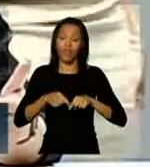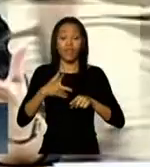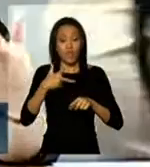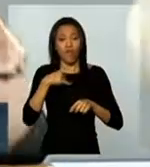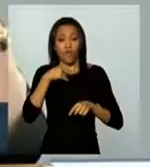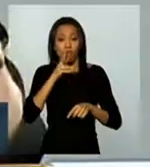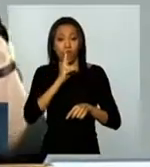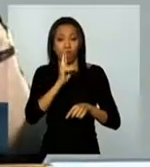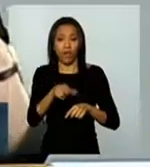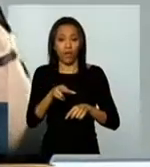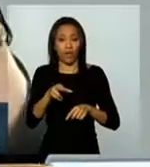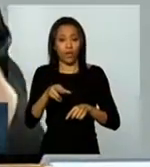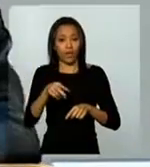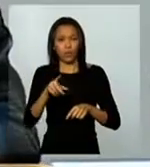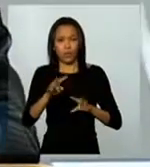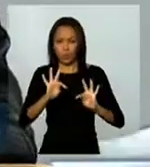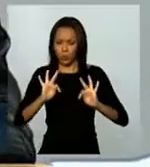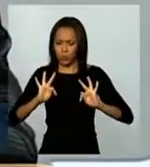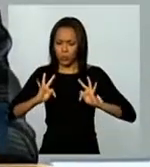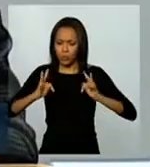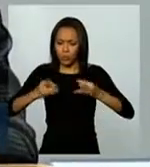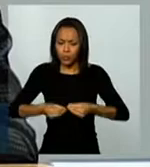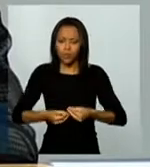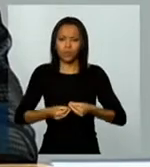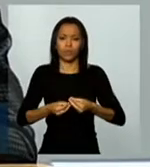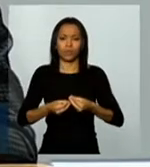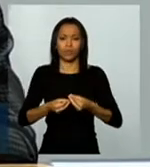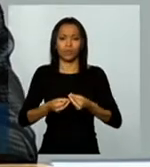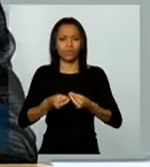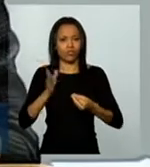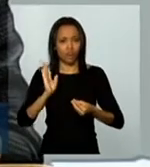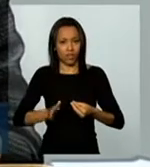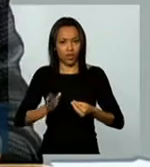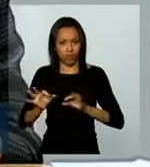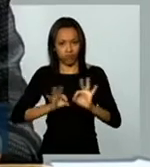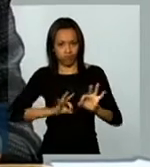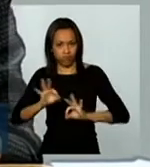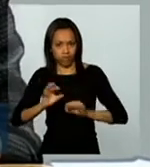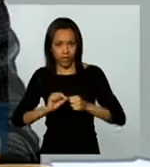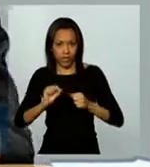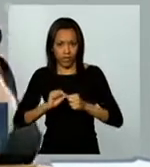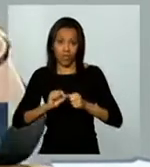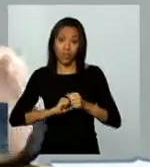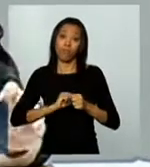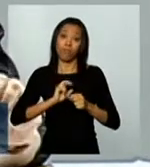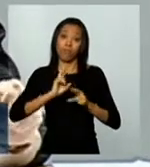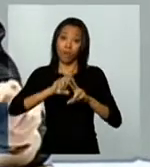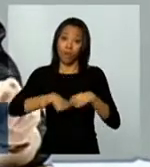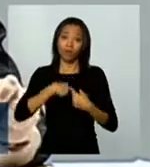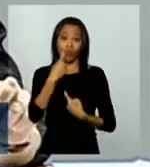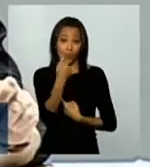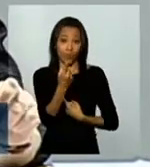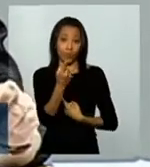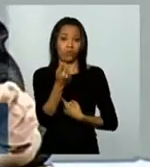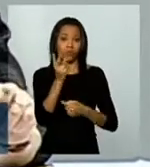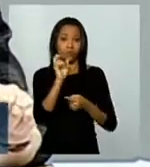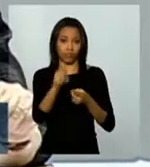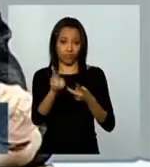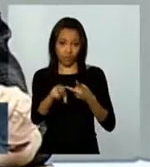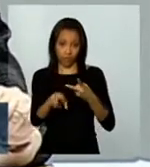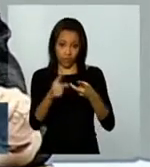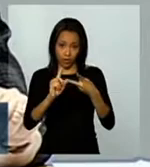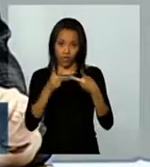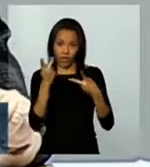6,5 bilhões... Como eles não vão executar tudo o que eles fizeram, por causa das duas razões que eu esclareci no começo, o cálculo